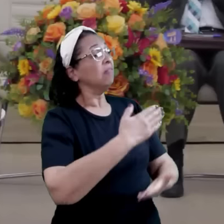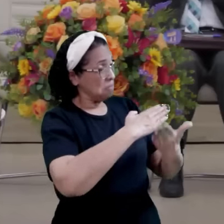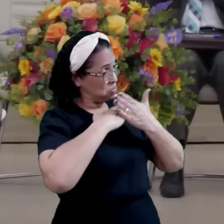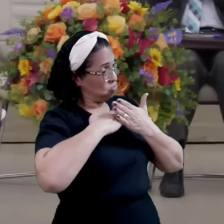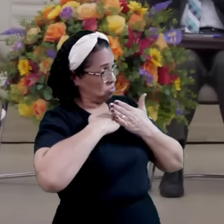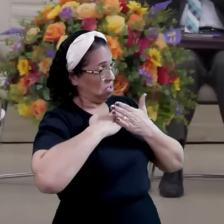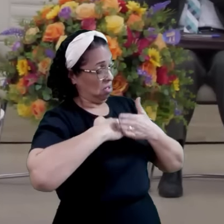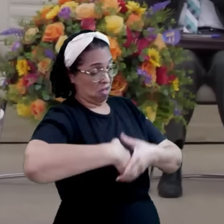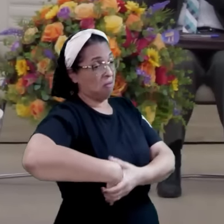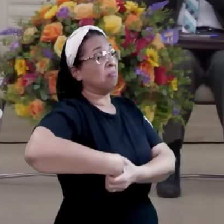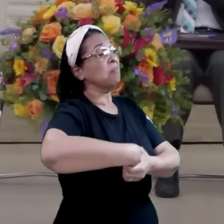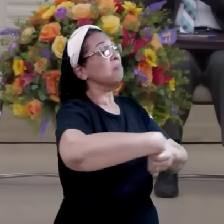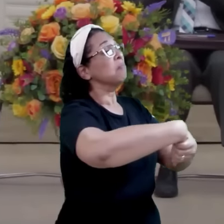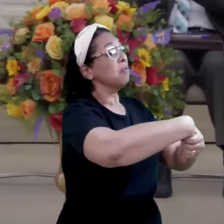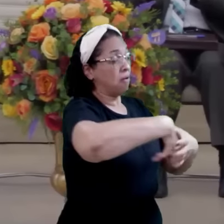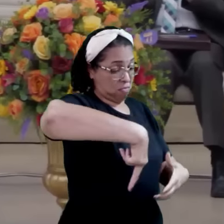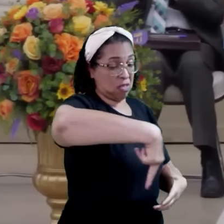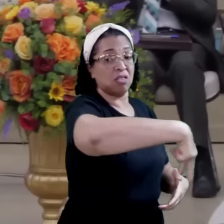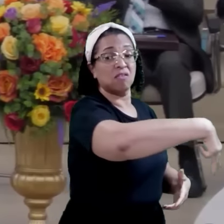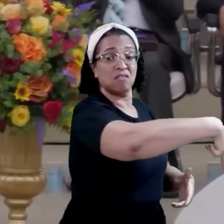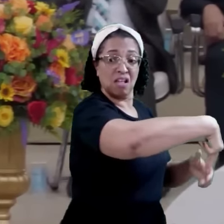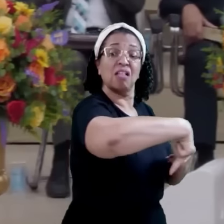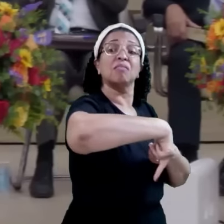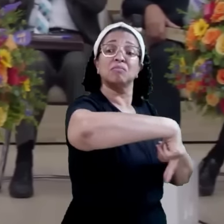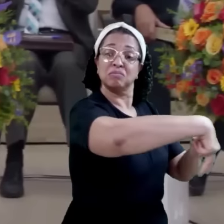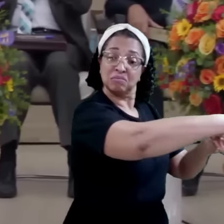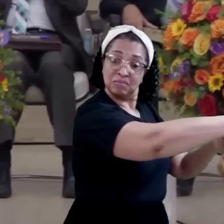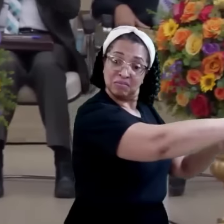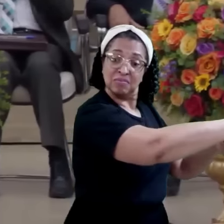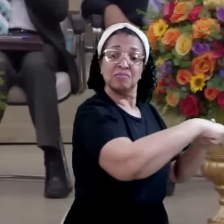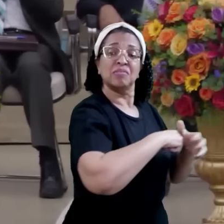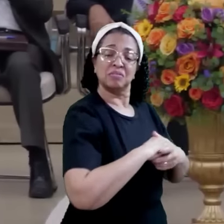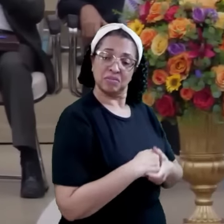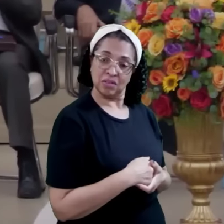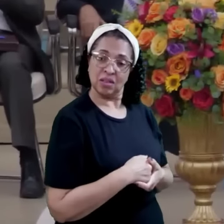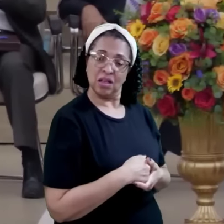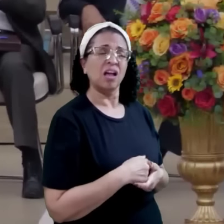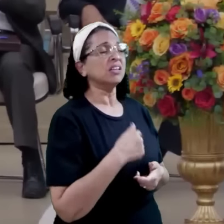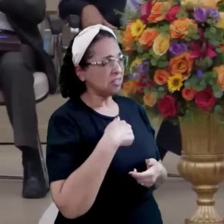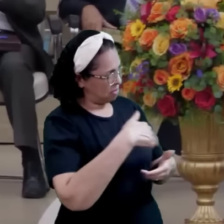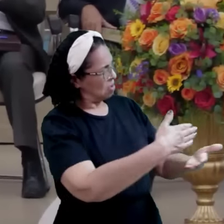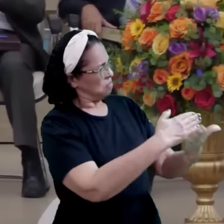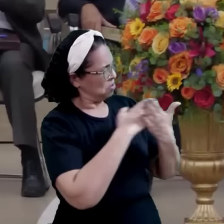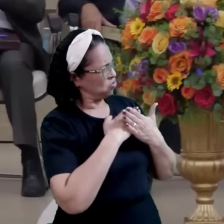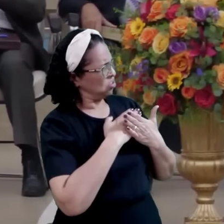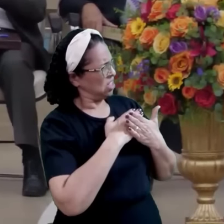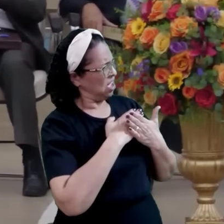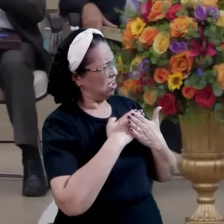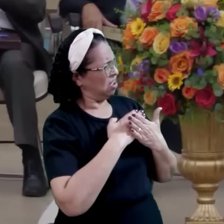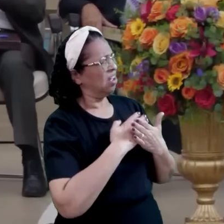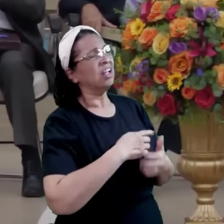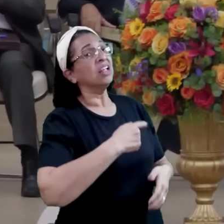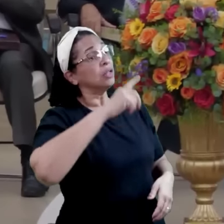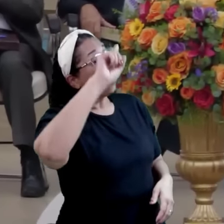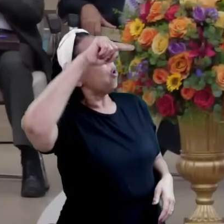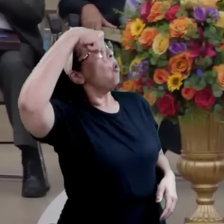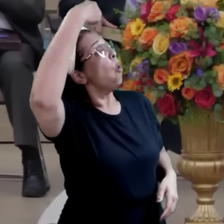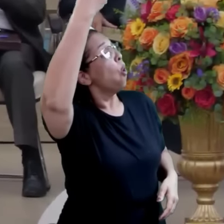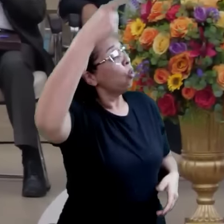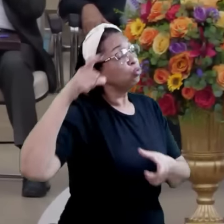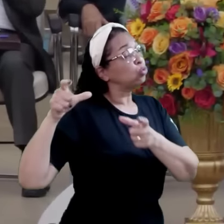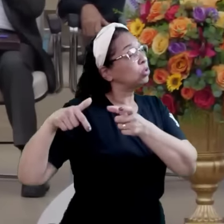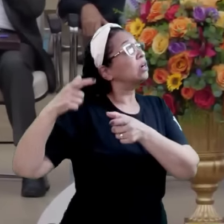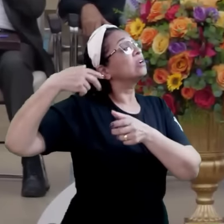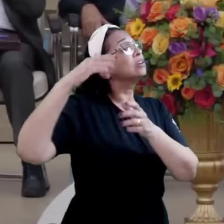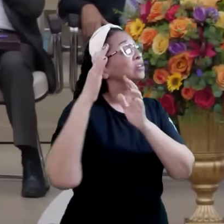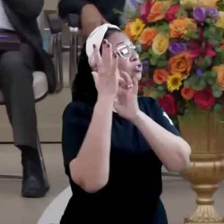não se eu ficar quieto e não fazer mais barulho você me paga um camelo tax móvel para me levar na cidade que Jesus tá indo também não então Os